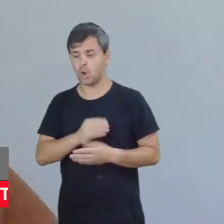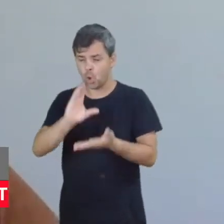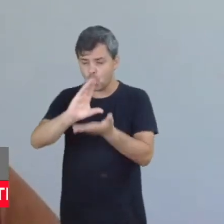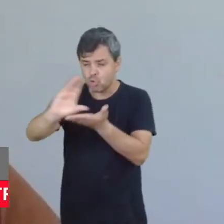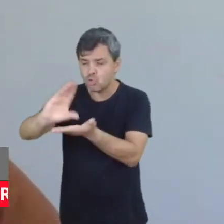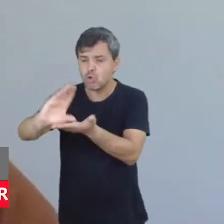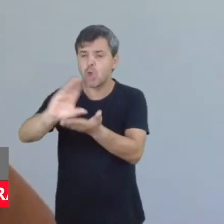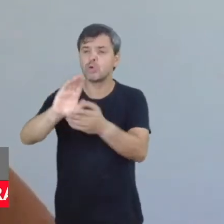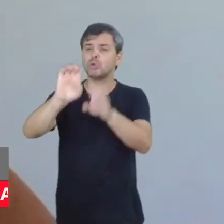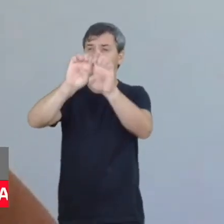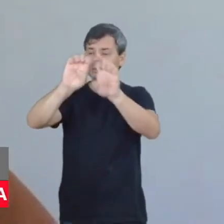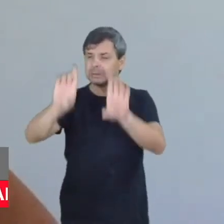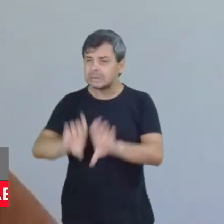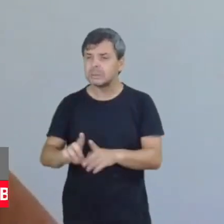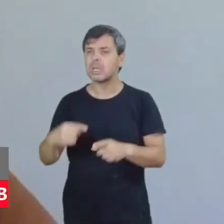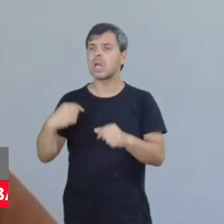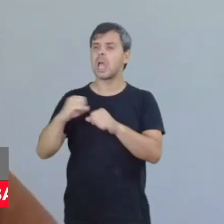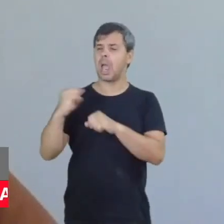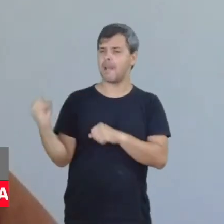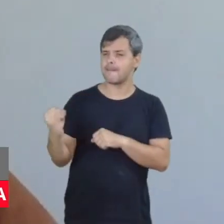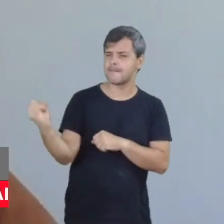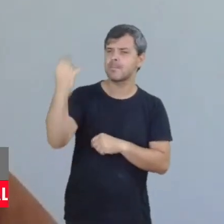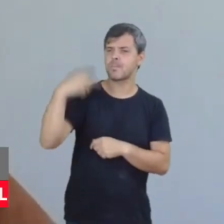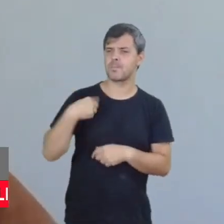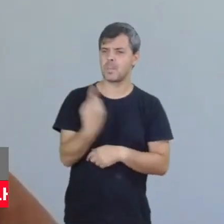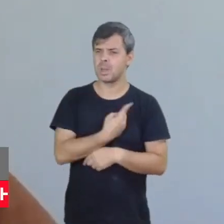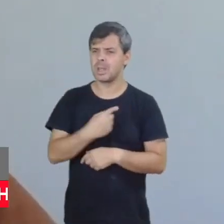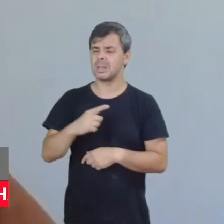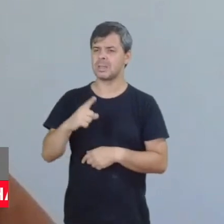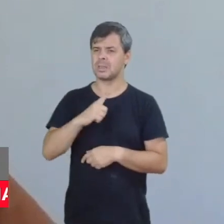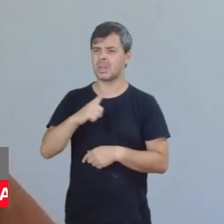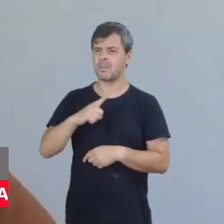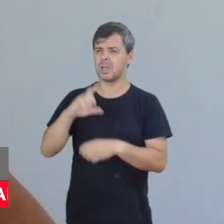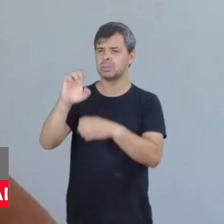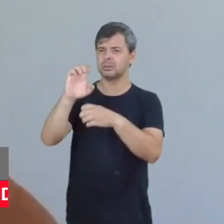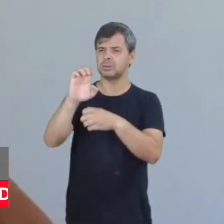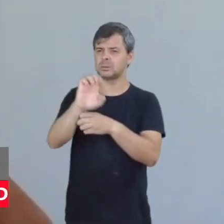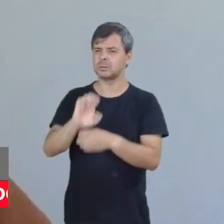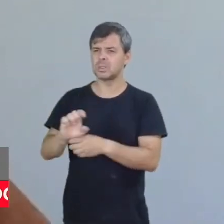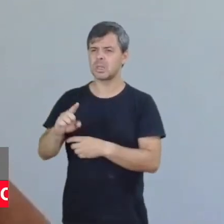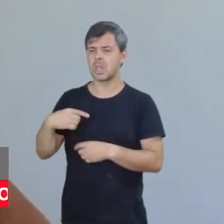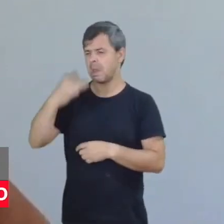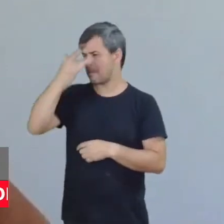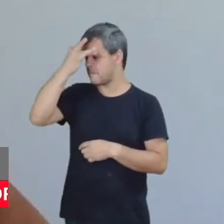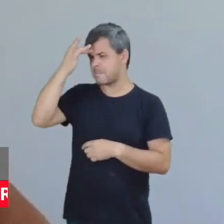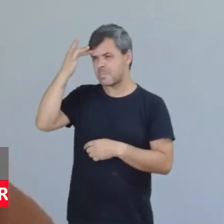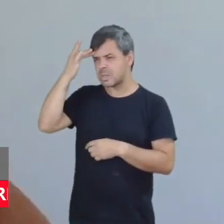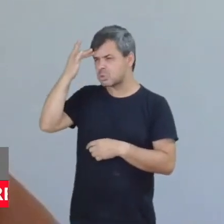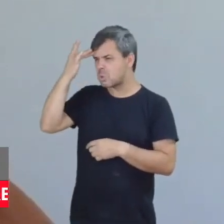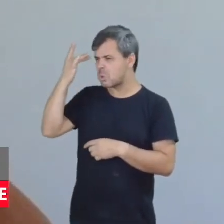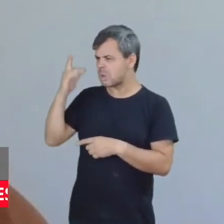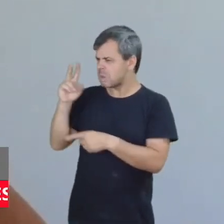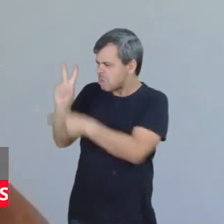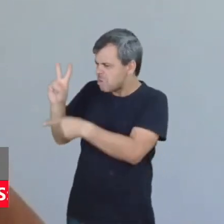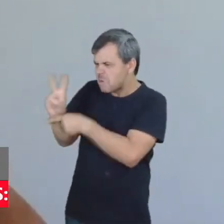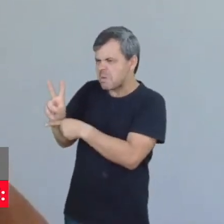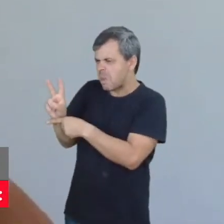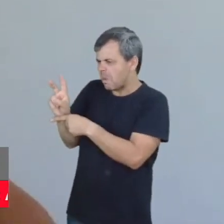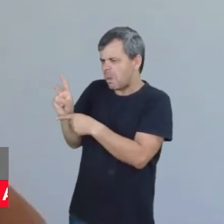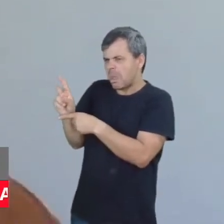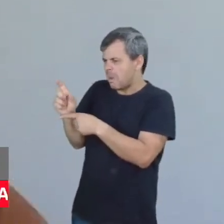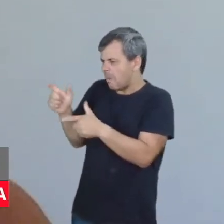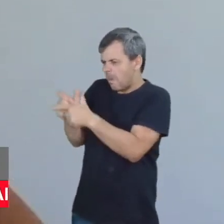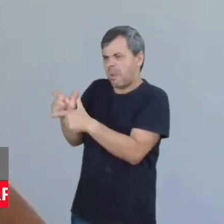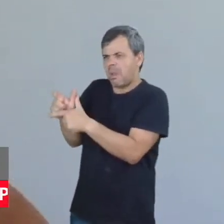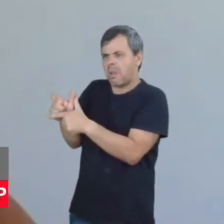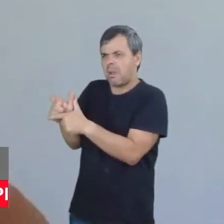em infraestrutura, a importância da gente ter mais Estado. Aqueles que defendiam Estado mínimo estão